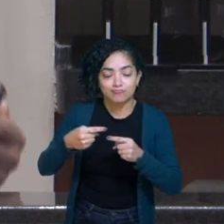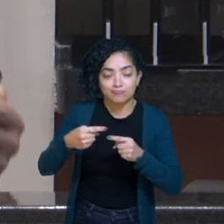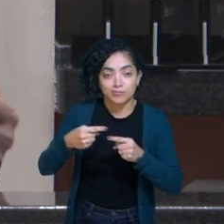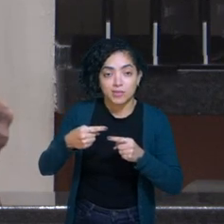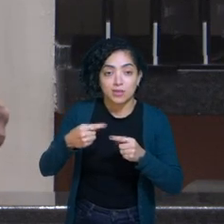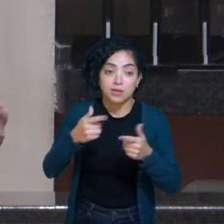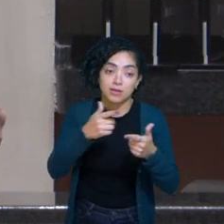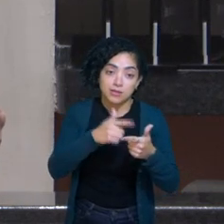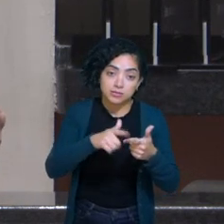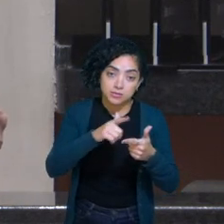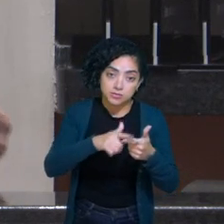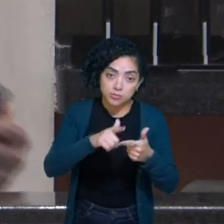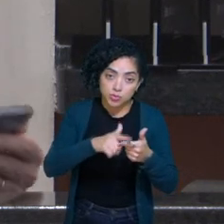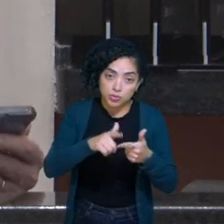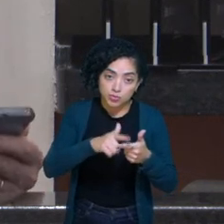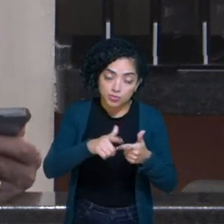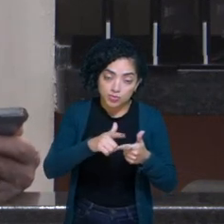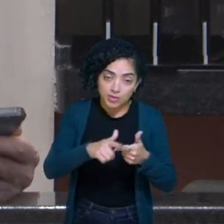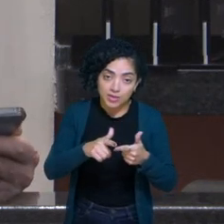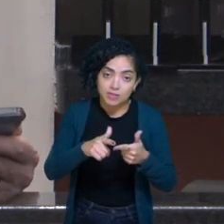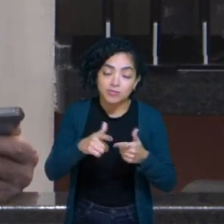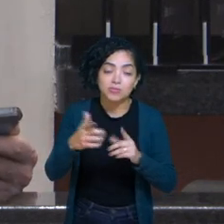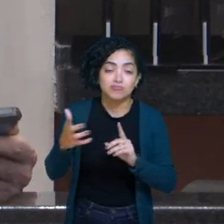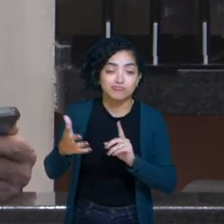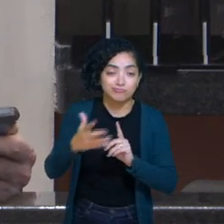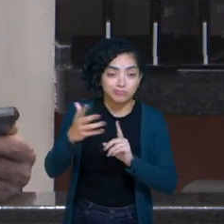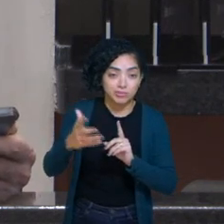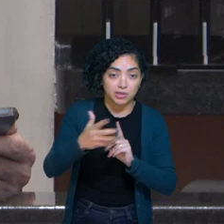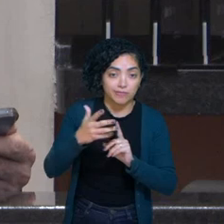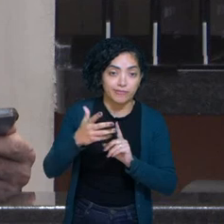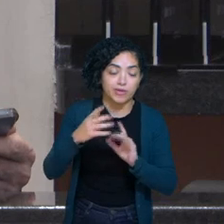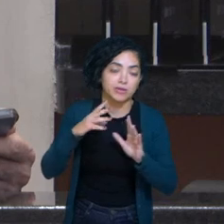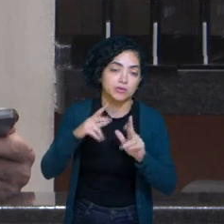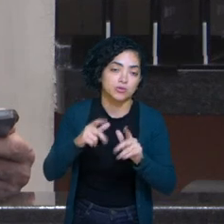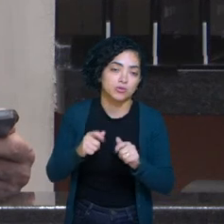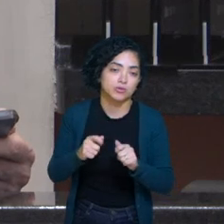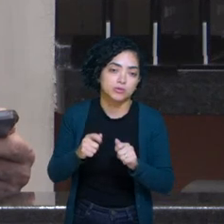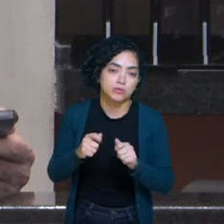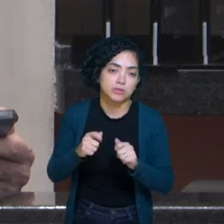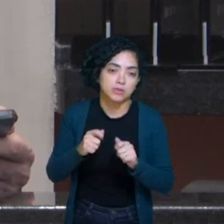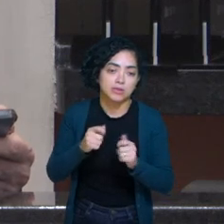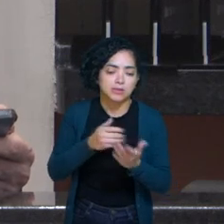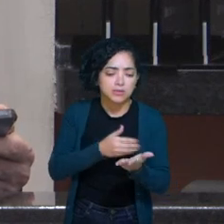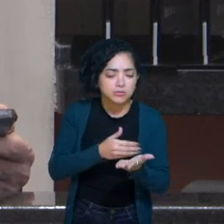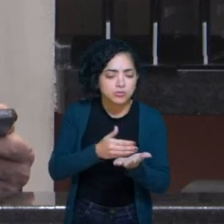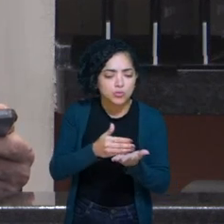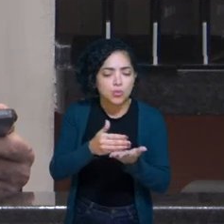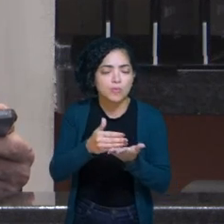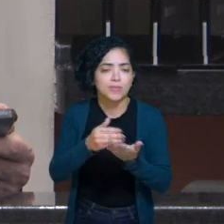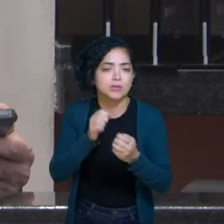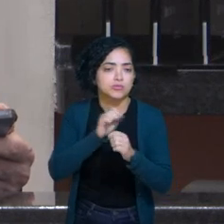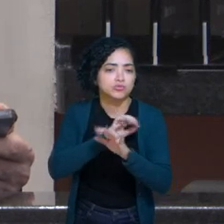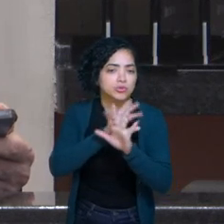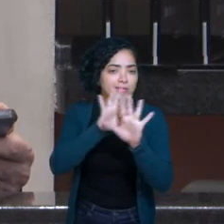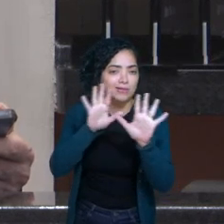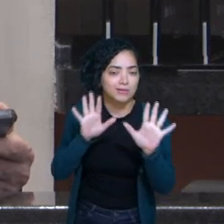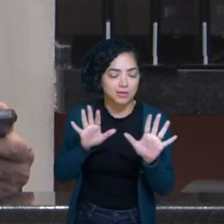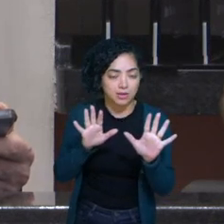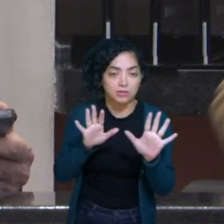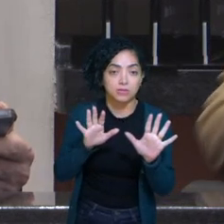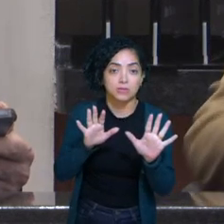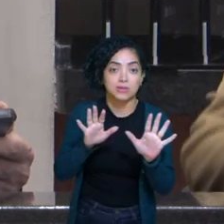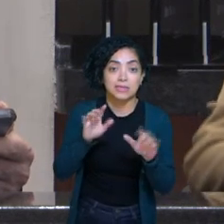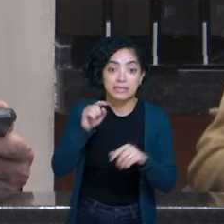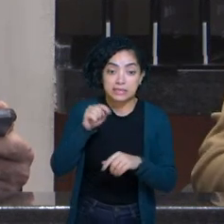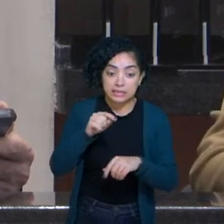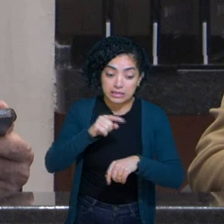problema que tanto nos afeta E desde o princípio nós íos claro que esse